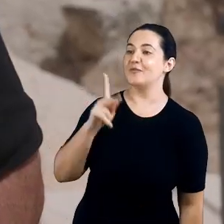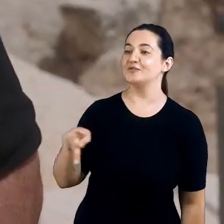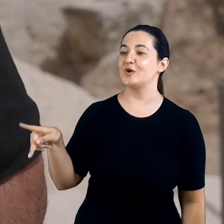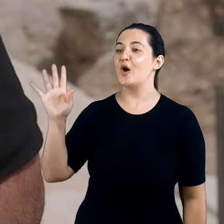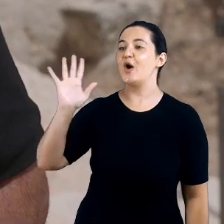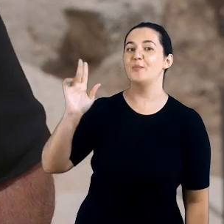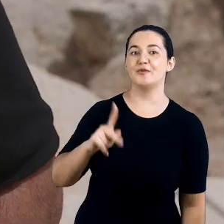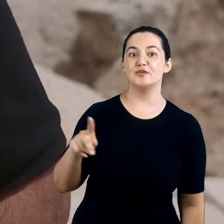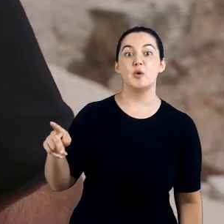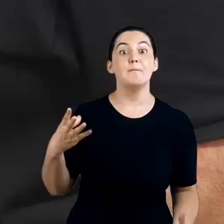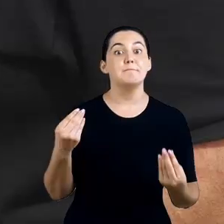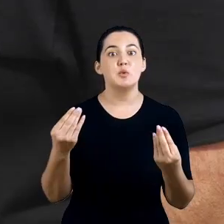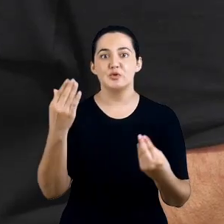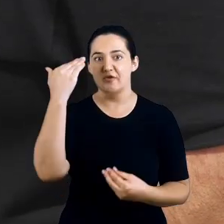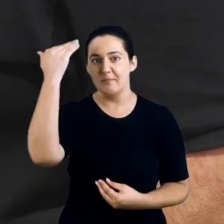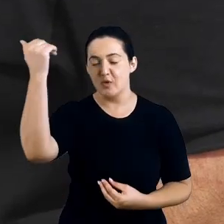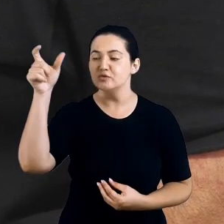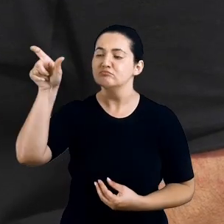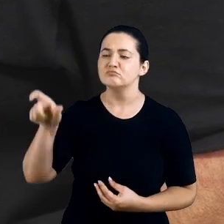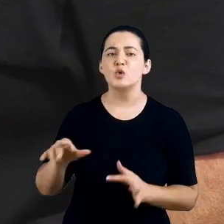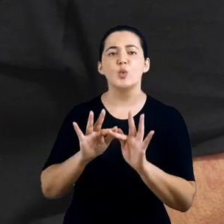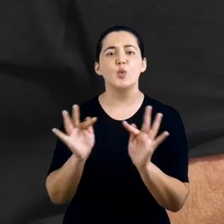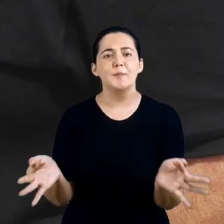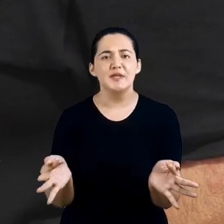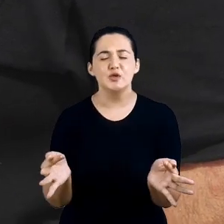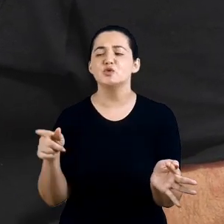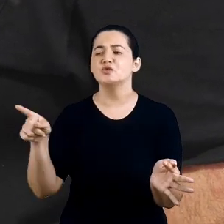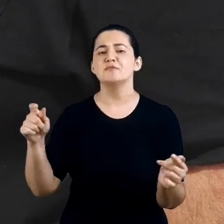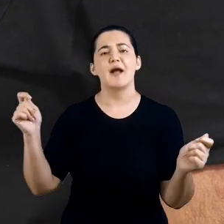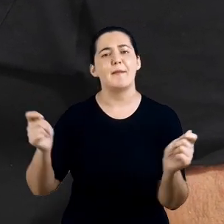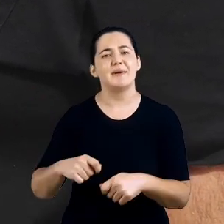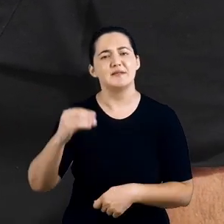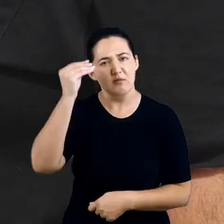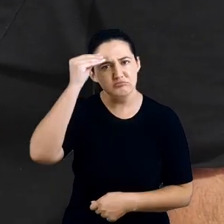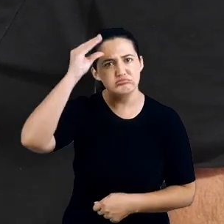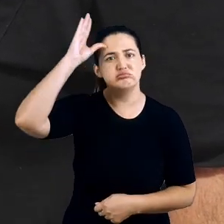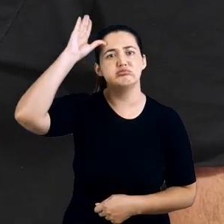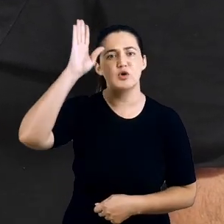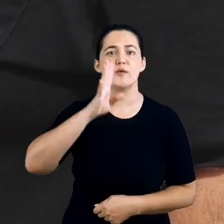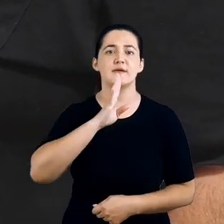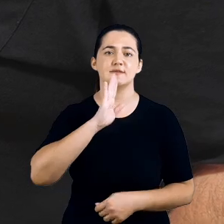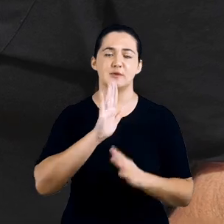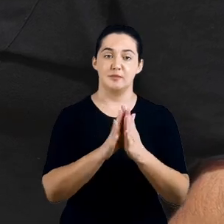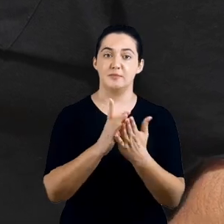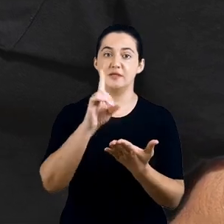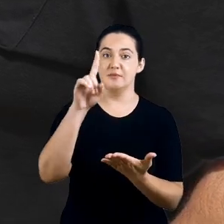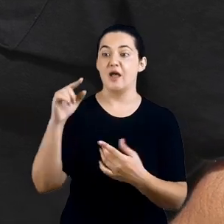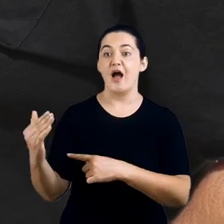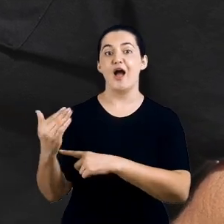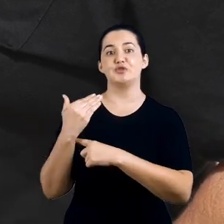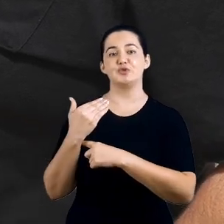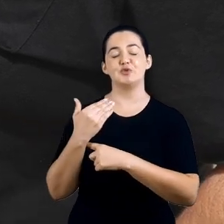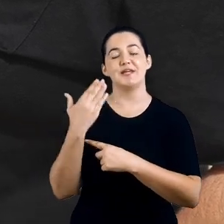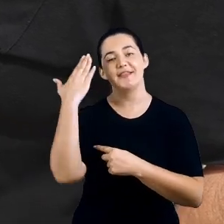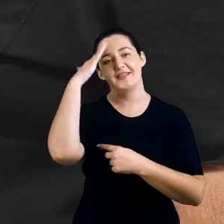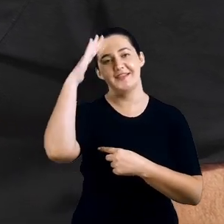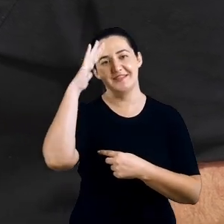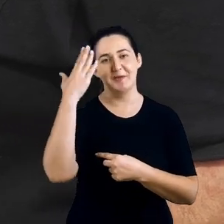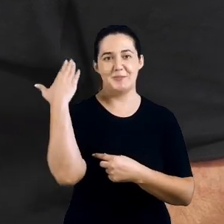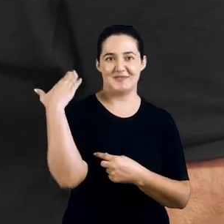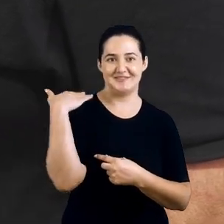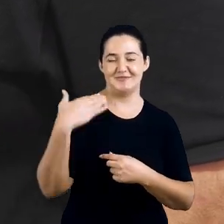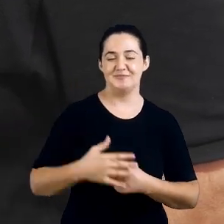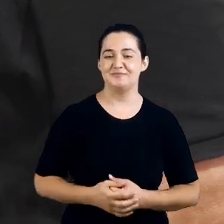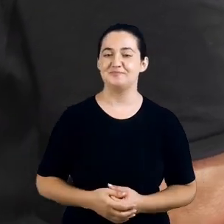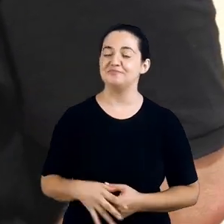olá, professor, olá, professor. E é uma pessoa muito humilde, com uma capacidade extraordinária de conhecimento da Bíblia, e nos ajuda a compreender mais